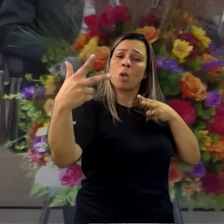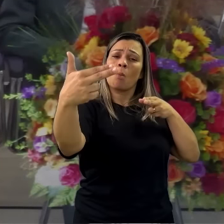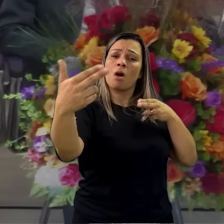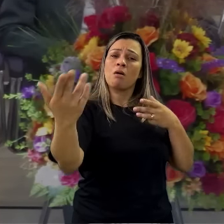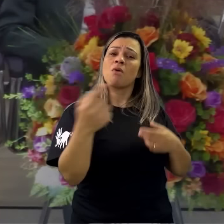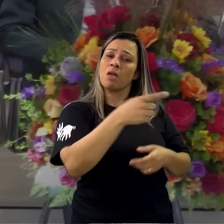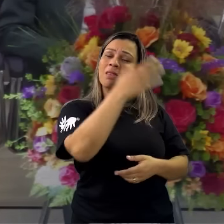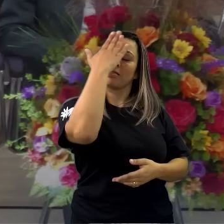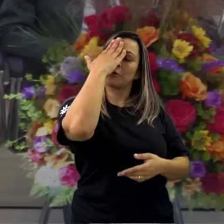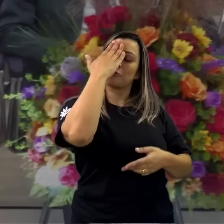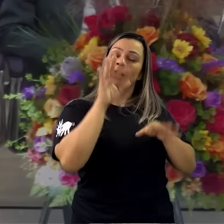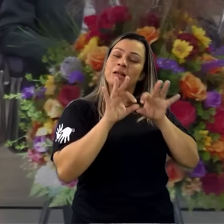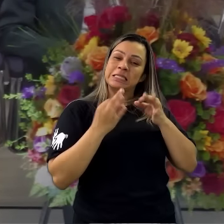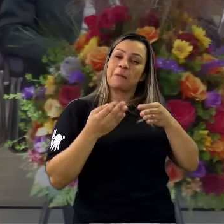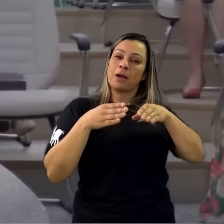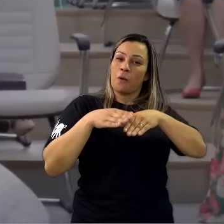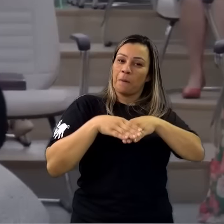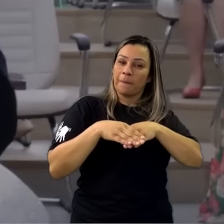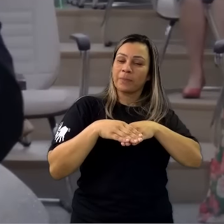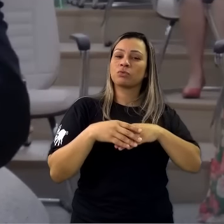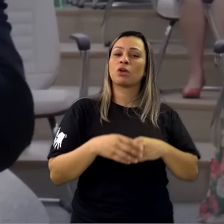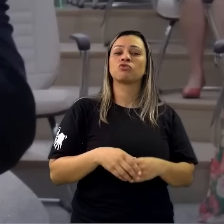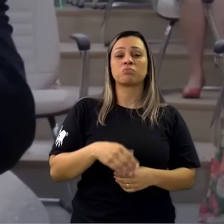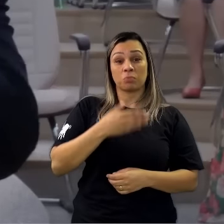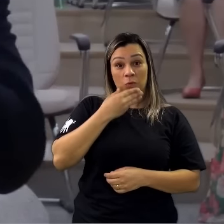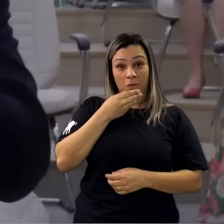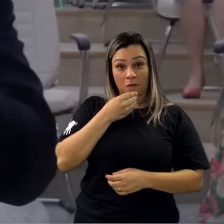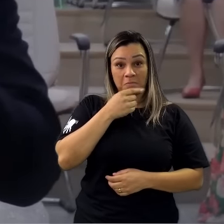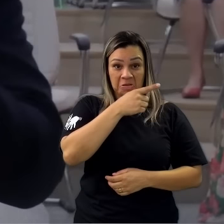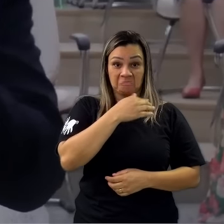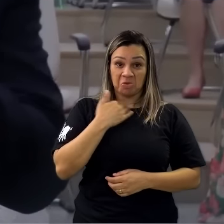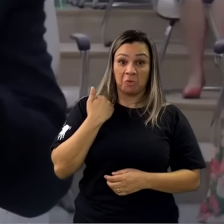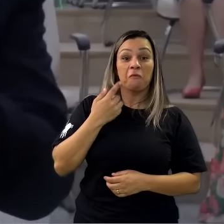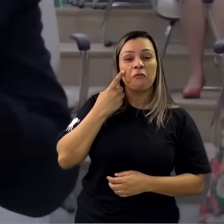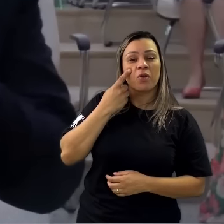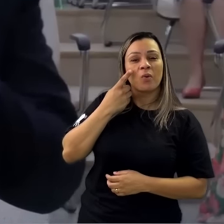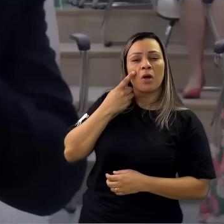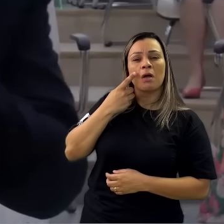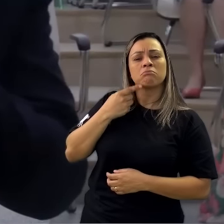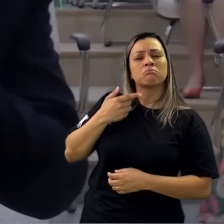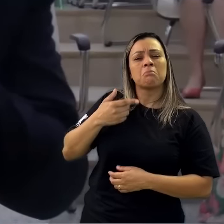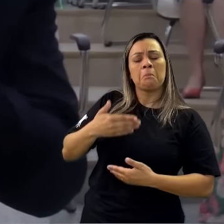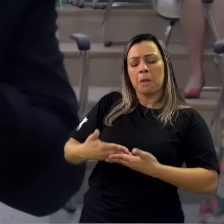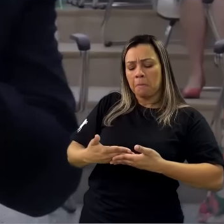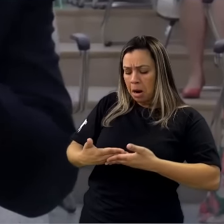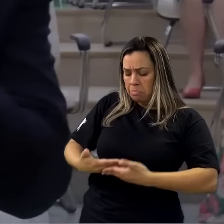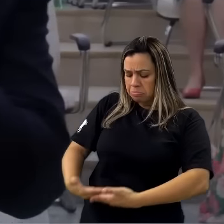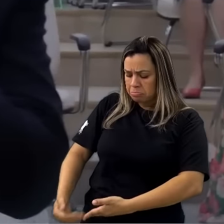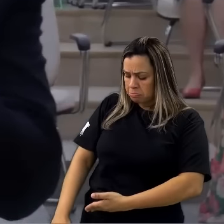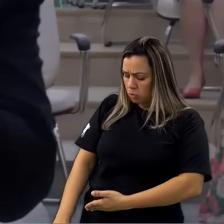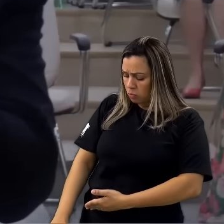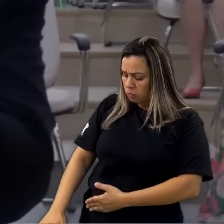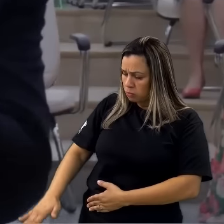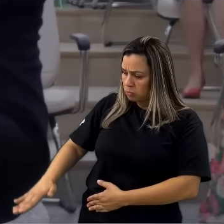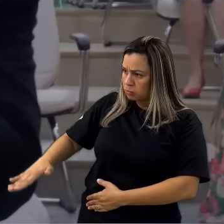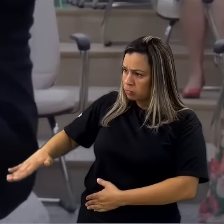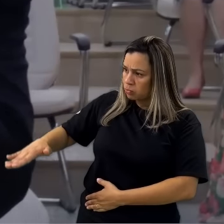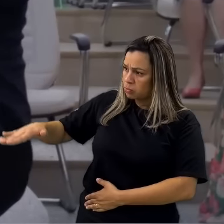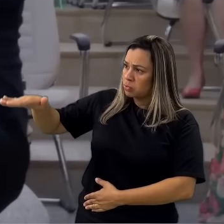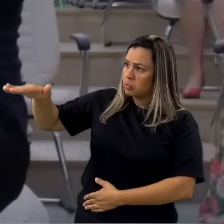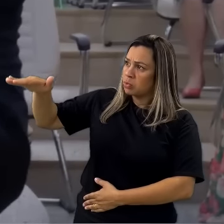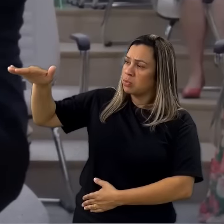irmão Joaquim viu crianças nascerem o irmão Joaquim viu a criança crescer o irmão Joaquim viu a criança que ele viu